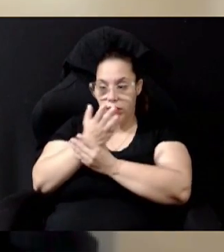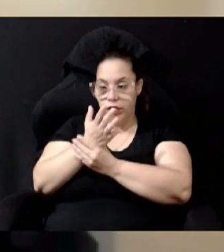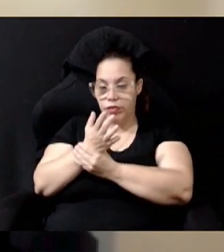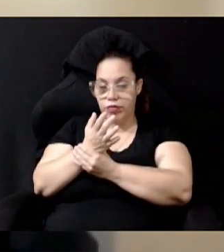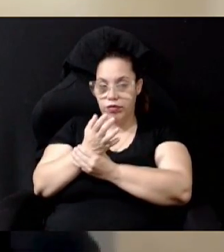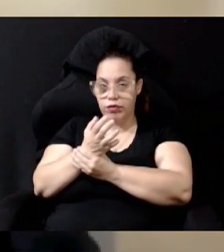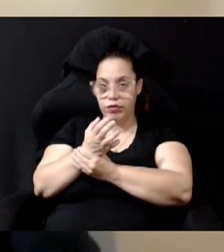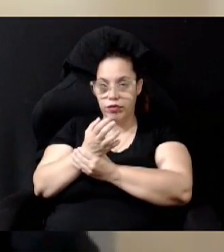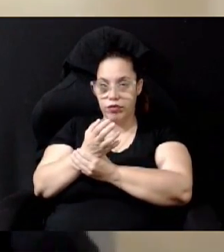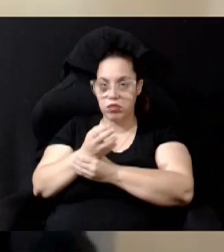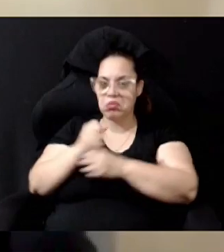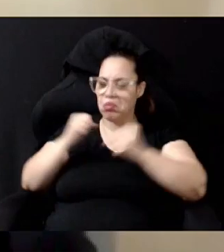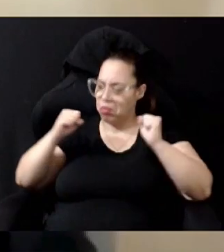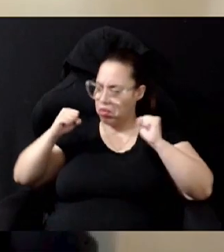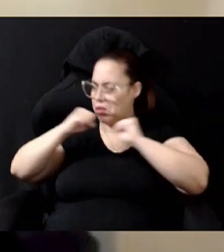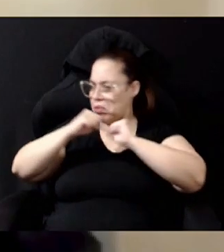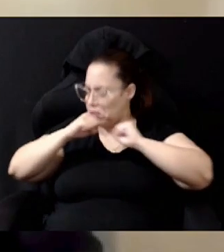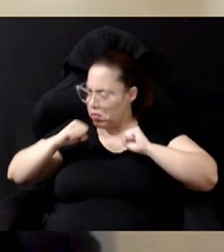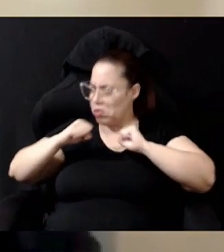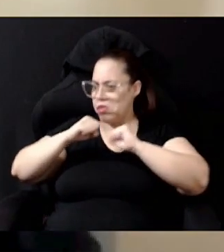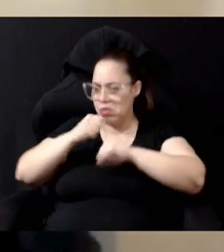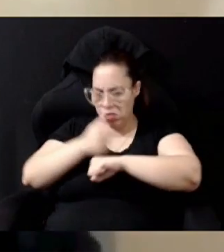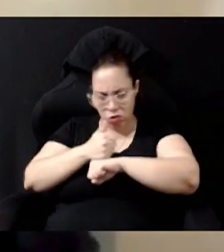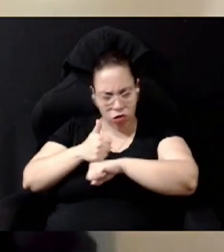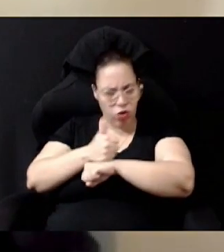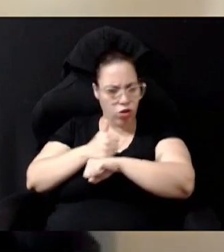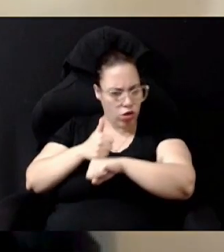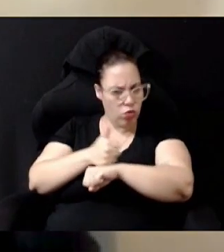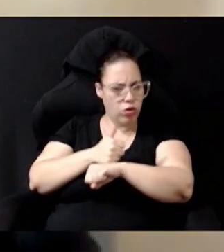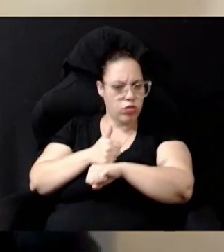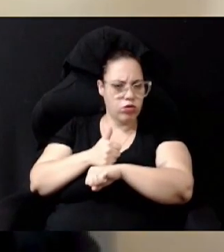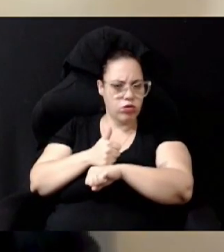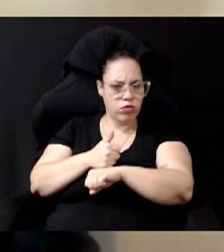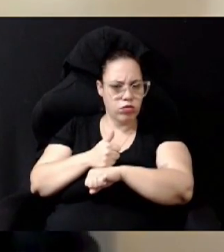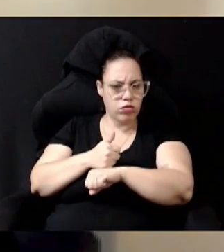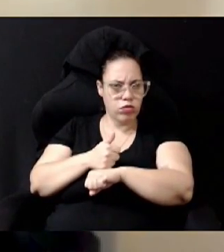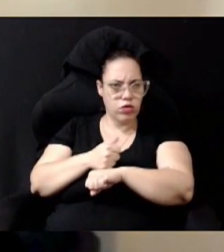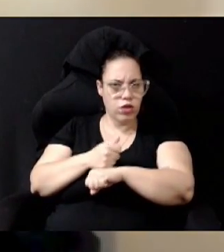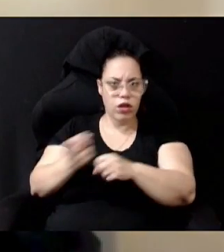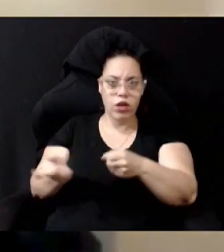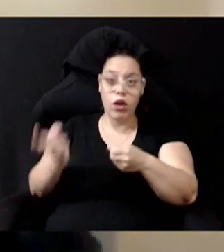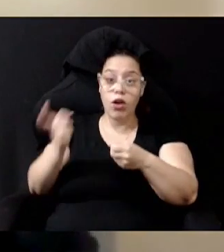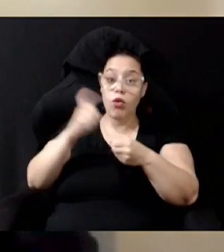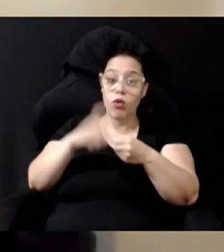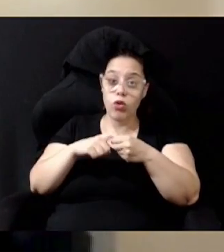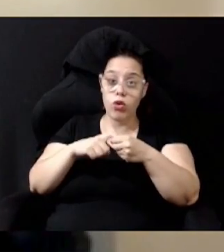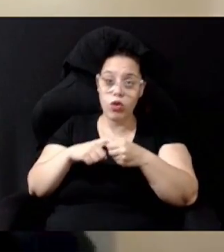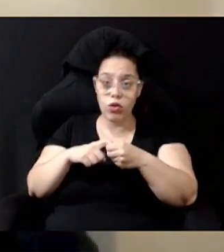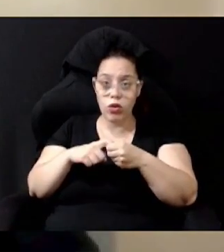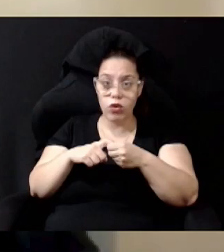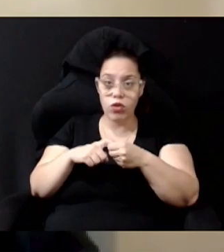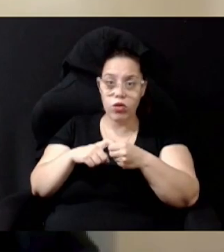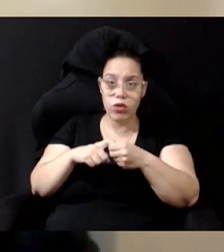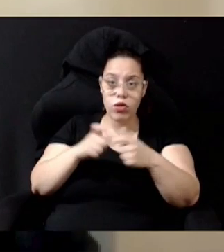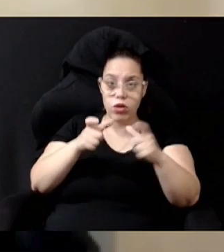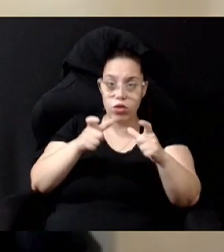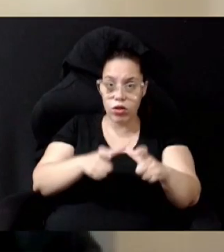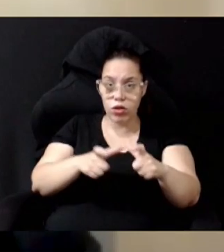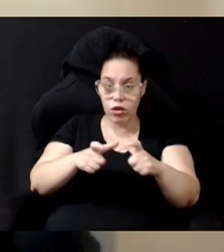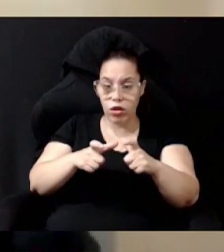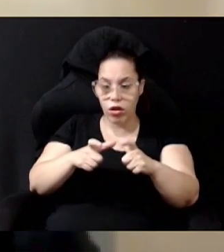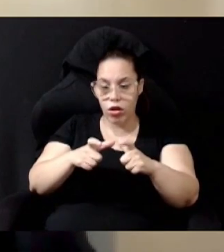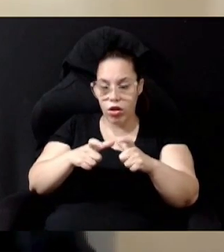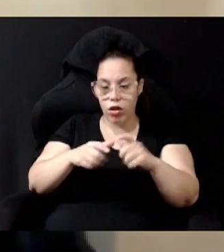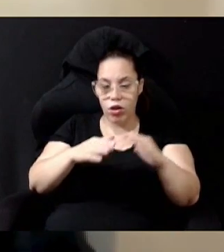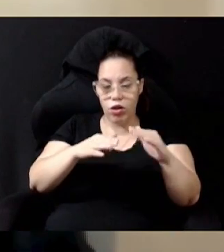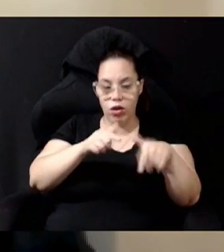ativo profissionalmente e ele faz questão de voltar do local de trabalho dele até em casa caminhando todos